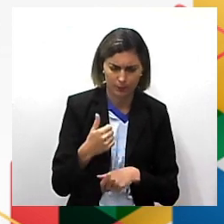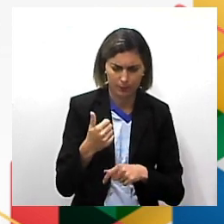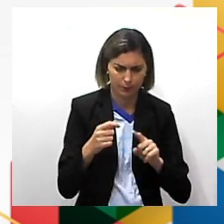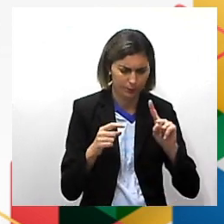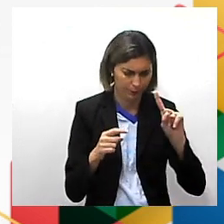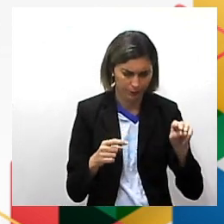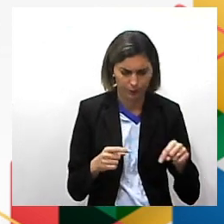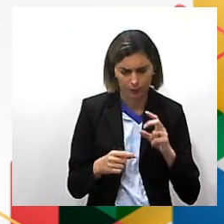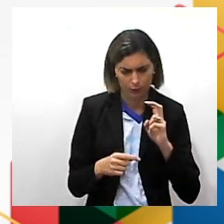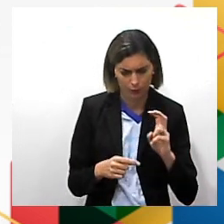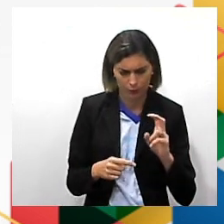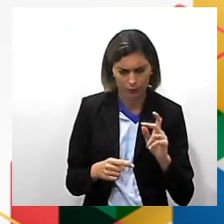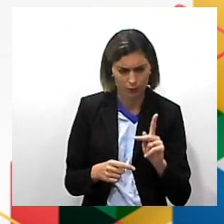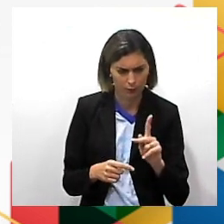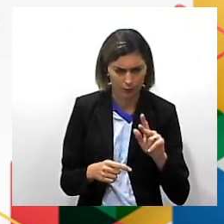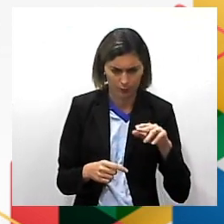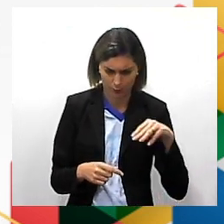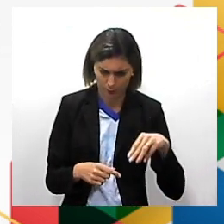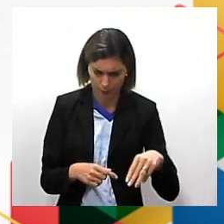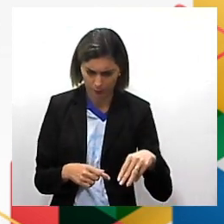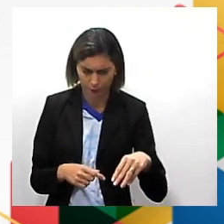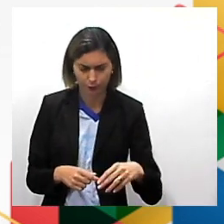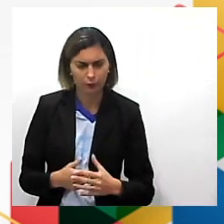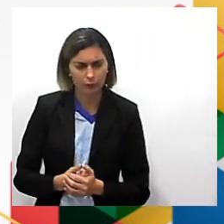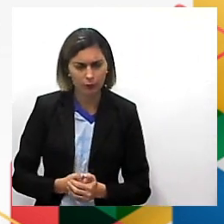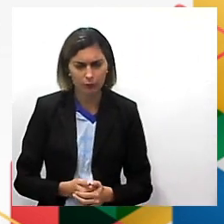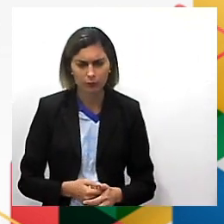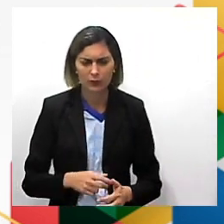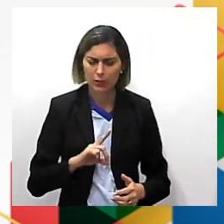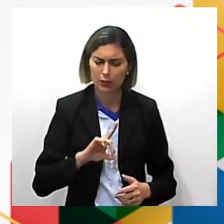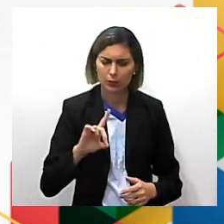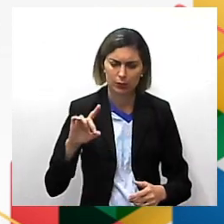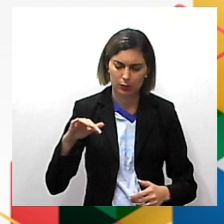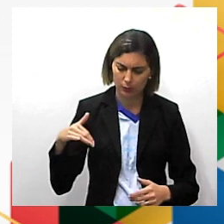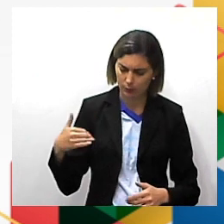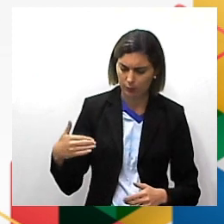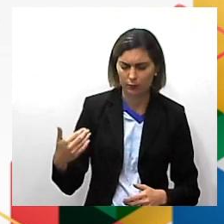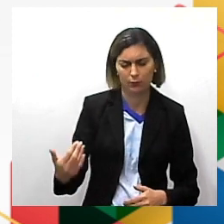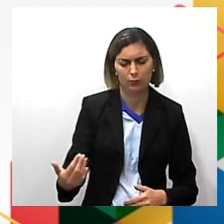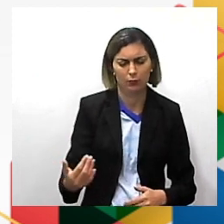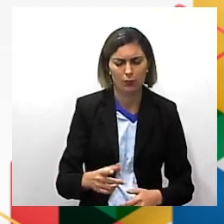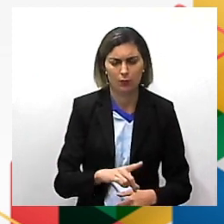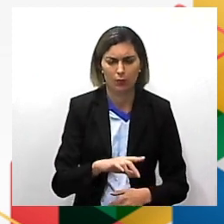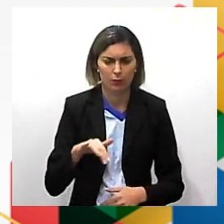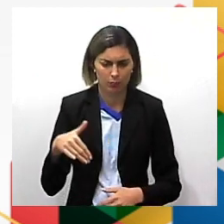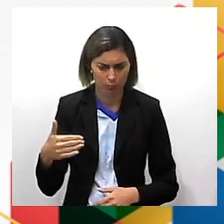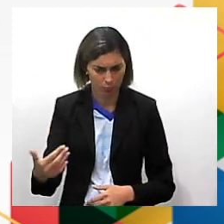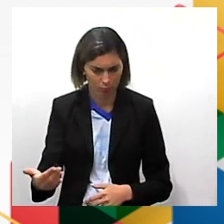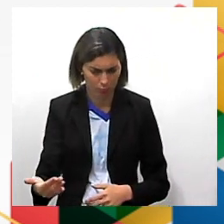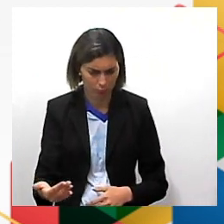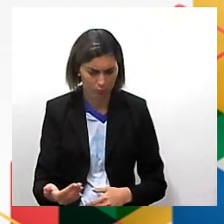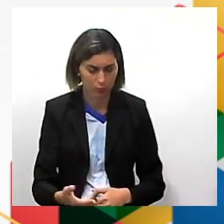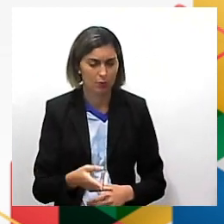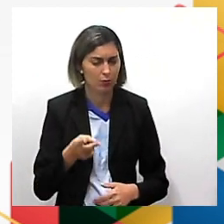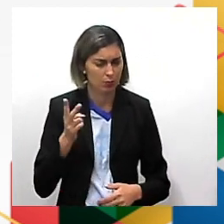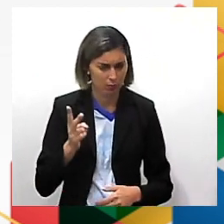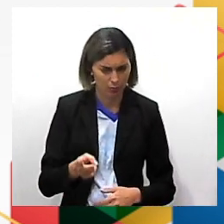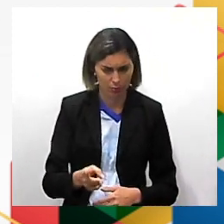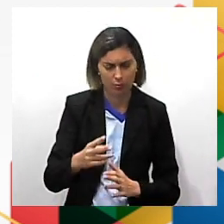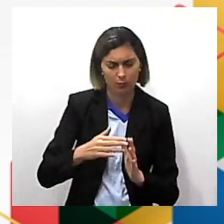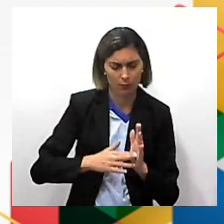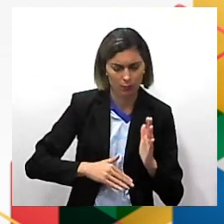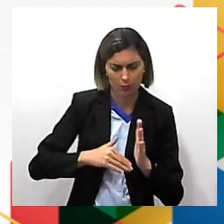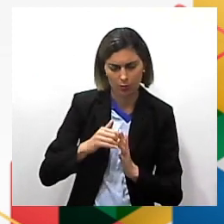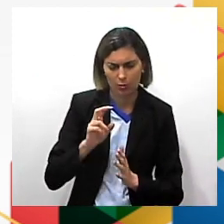termo igual 5 km, beleza? E nos dias seguintes ou subsequentes, sempre